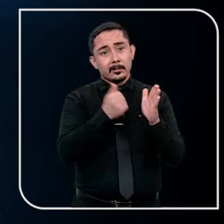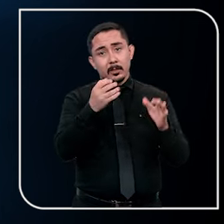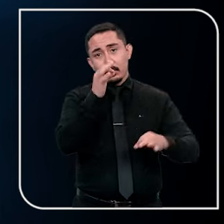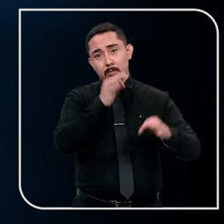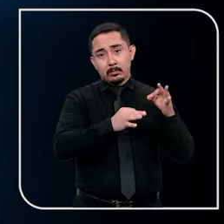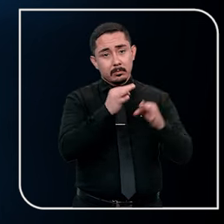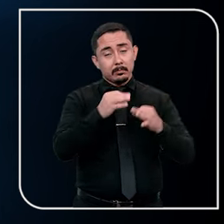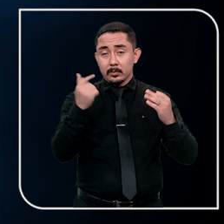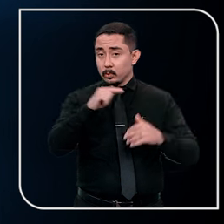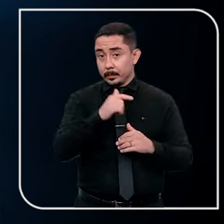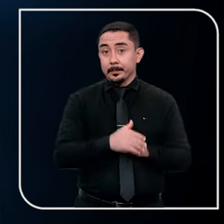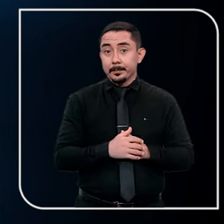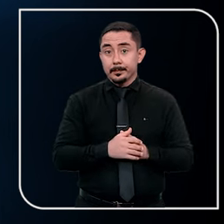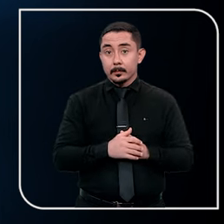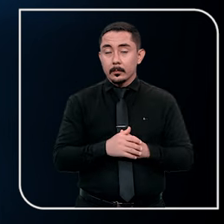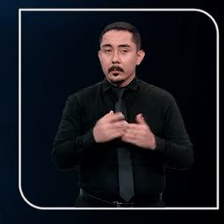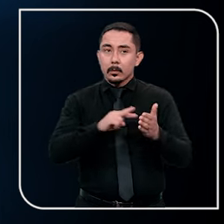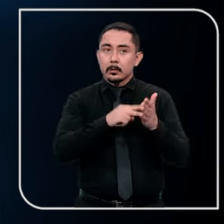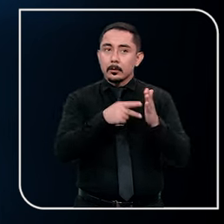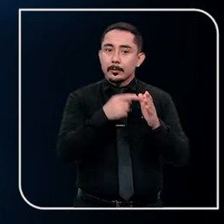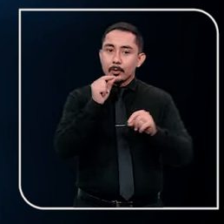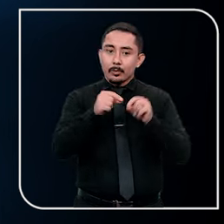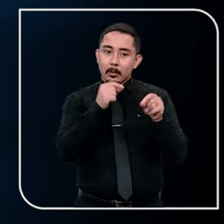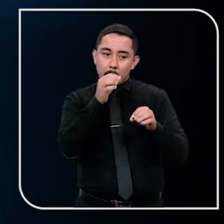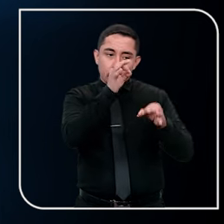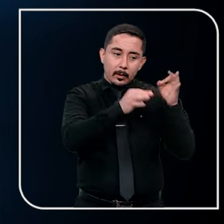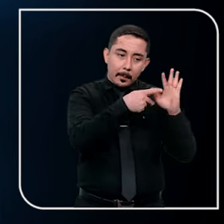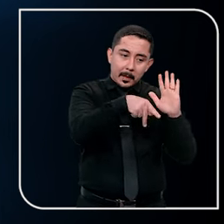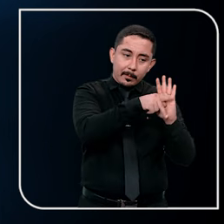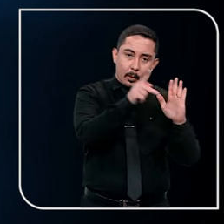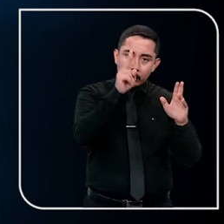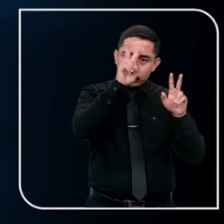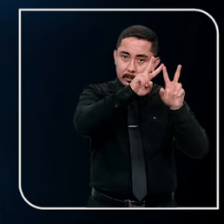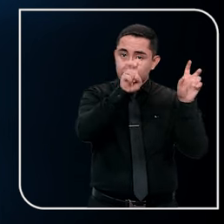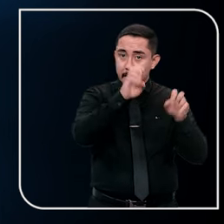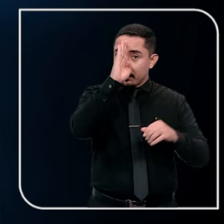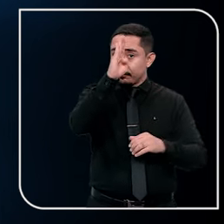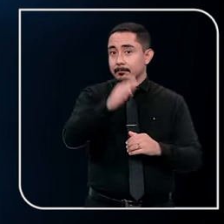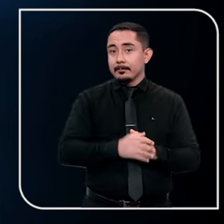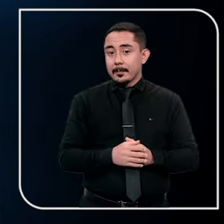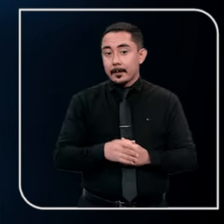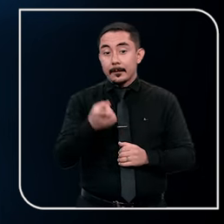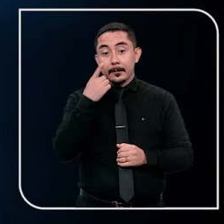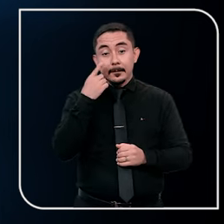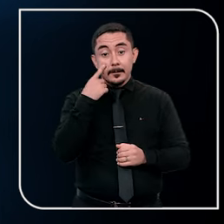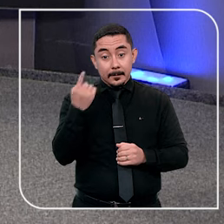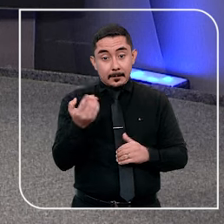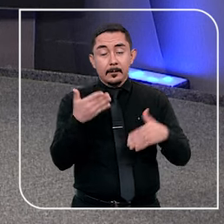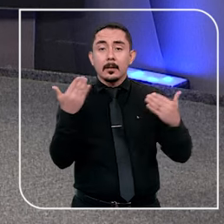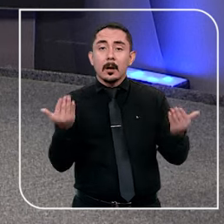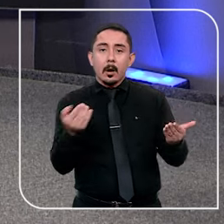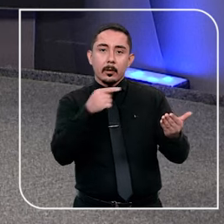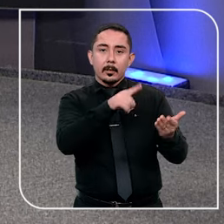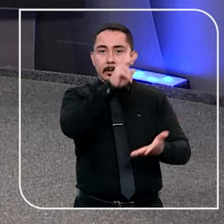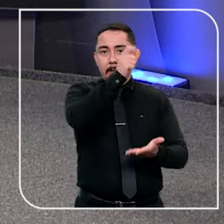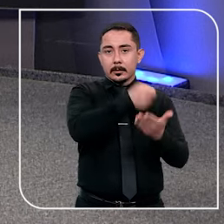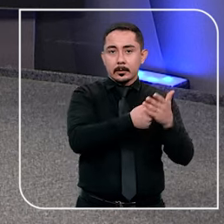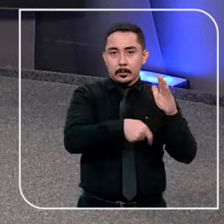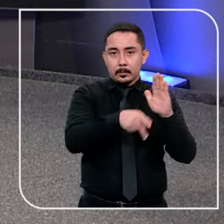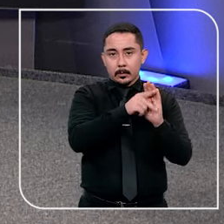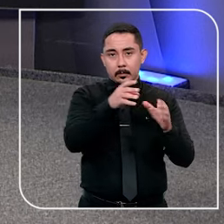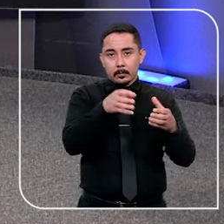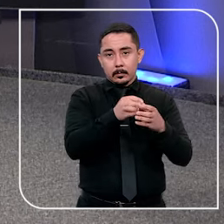extinto sem o julgamento de mérito Isto é o julgamento da questão principal vamos conferir